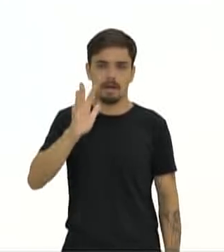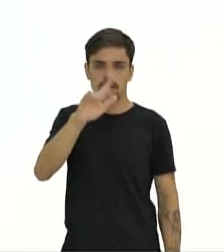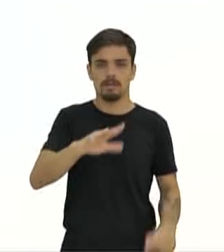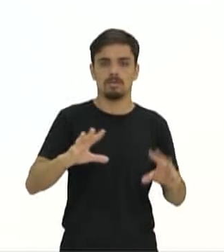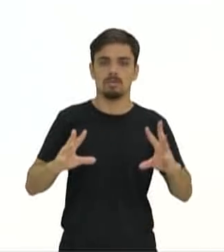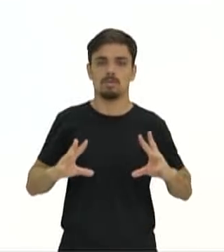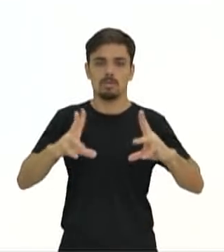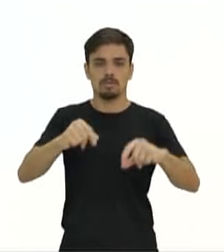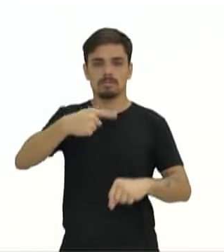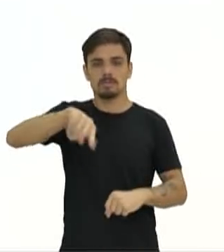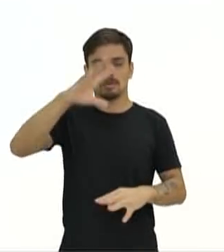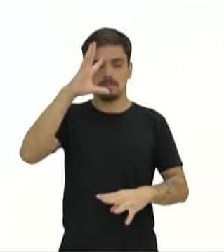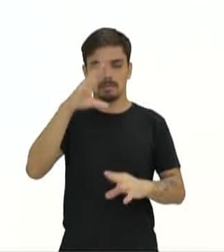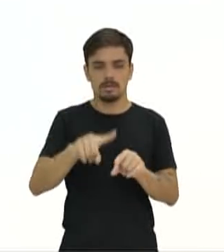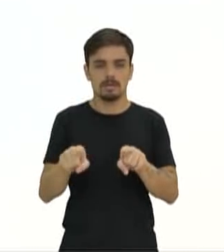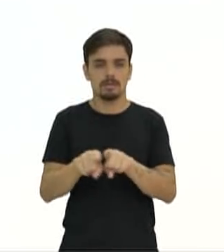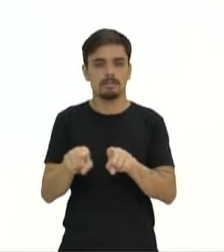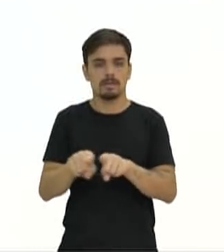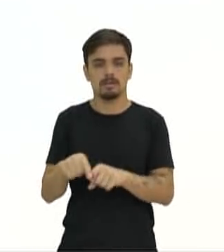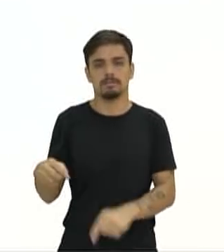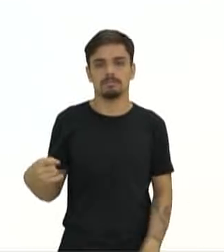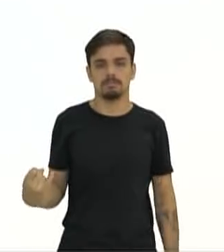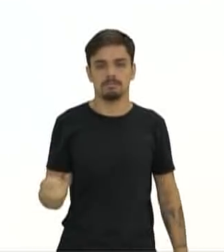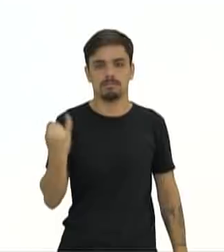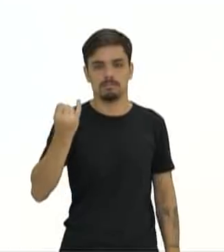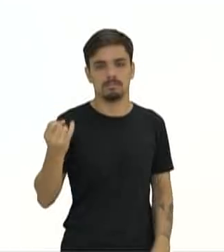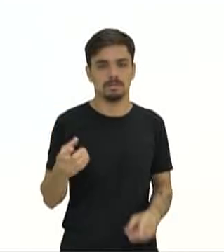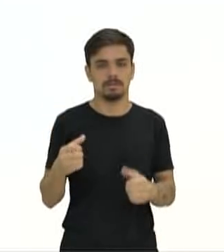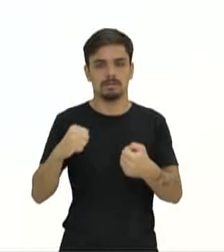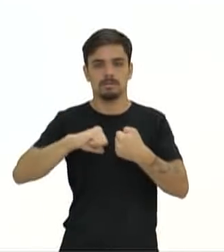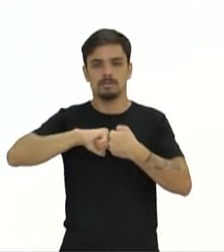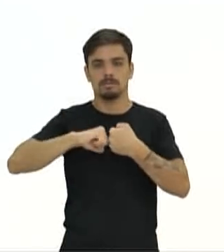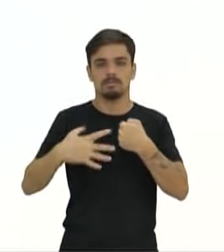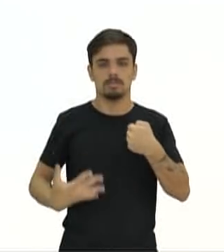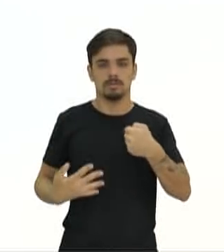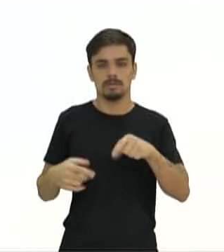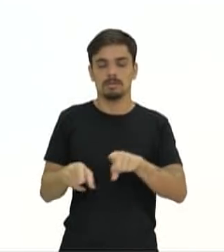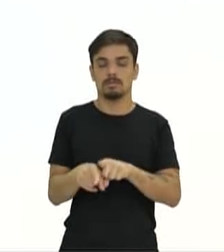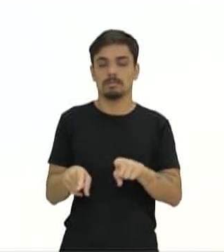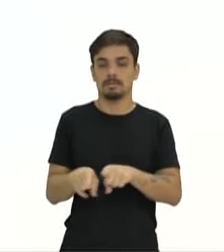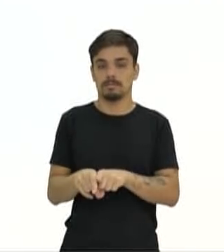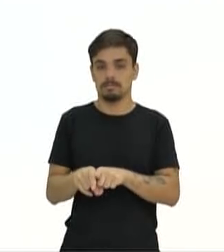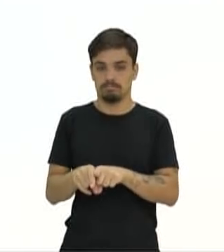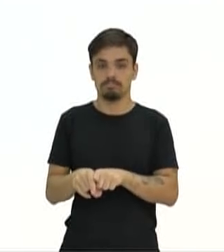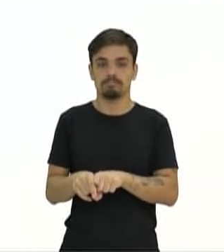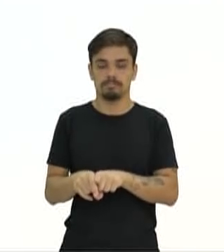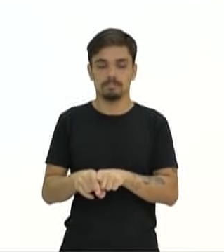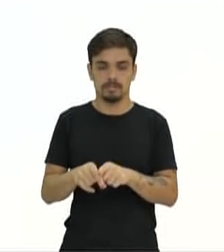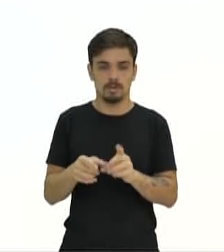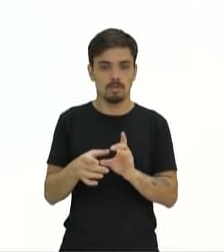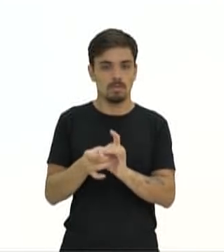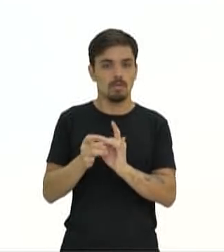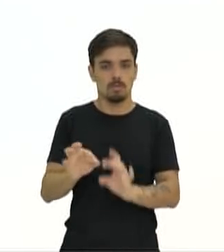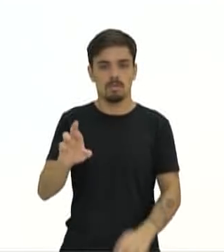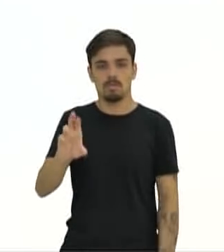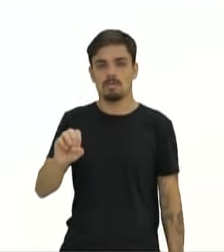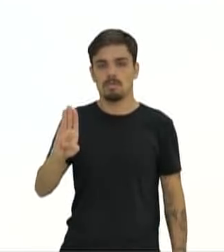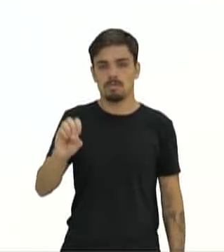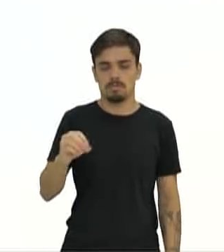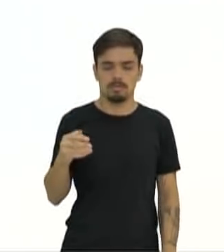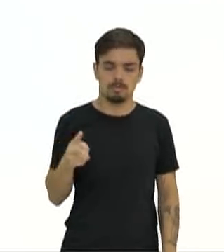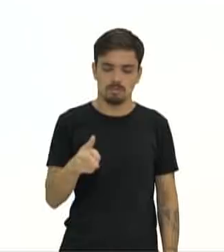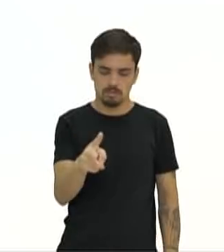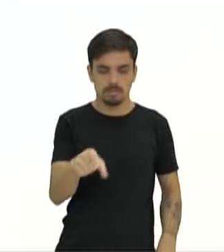verdadeiramente compreendem a importância da democracia. O robô continuou o trabalho a partir